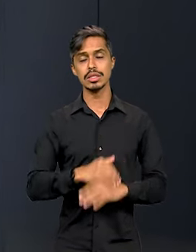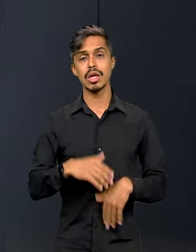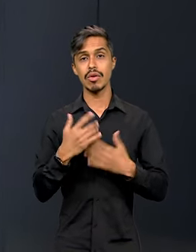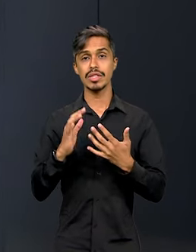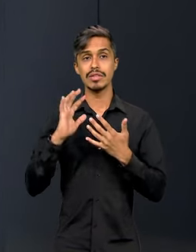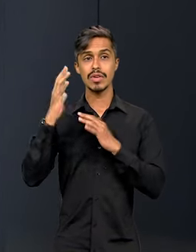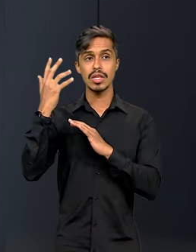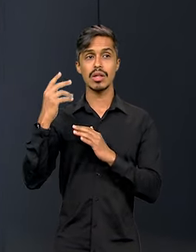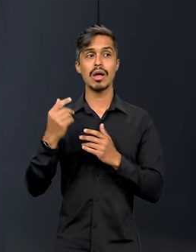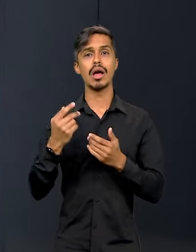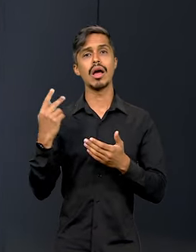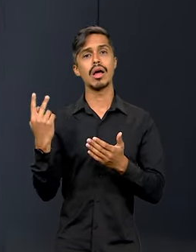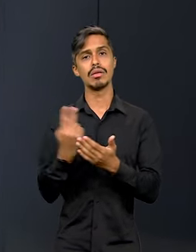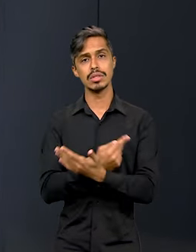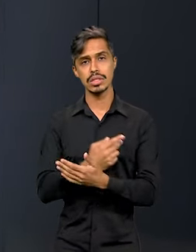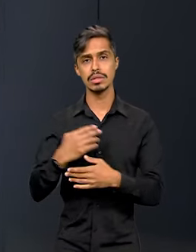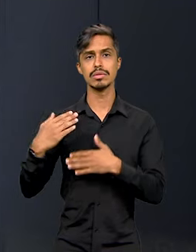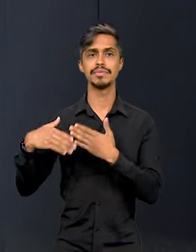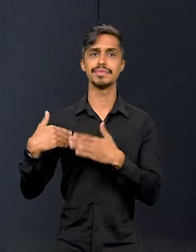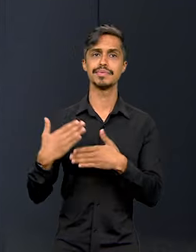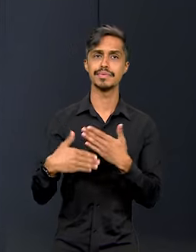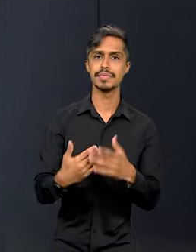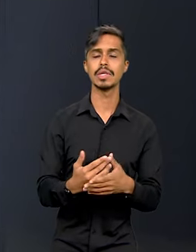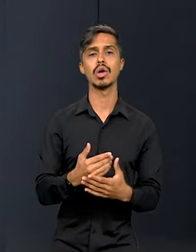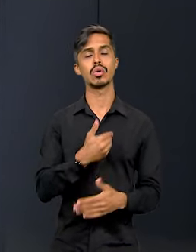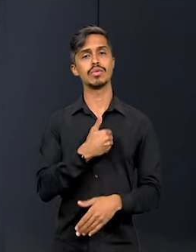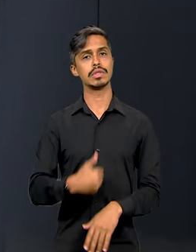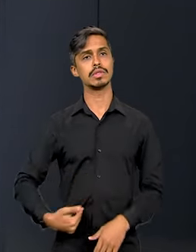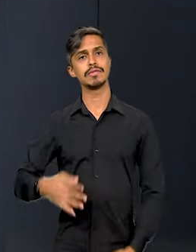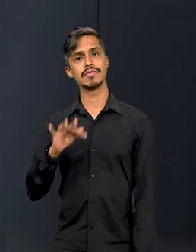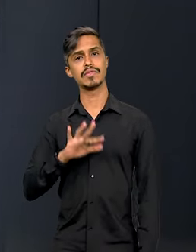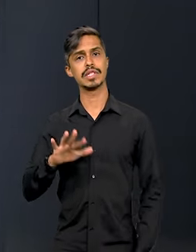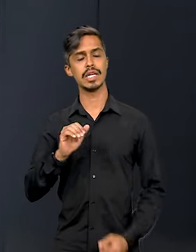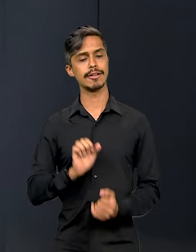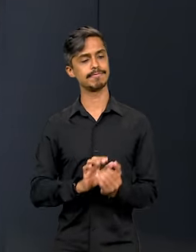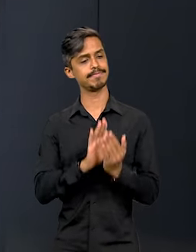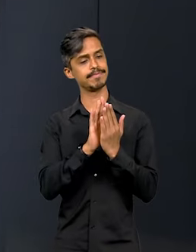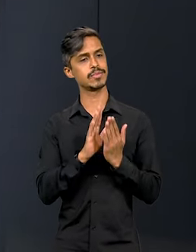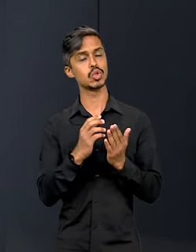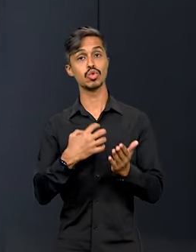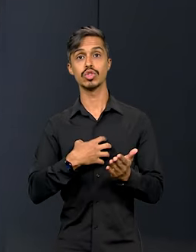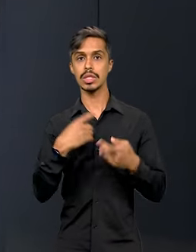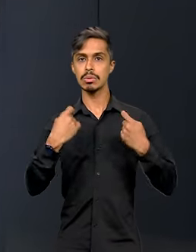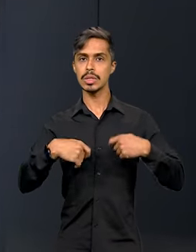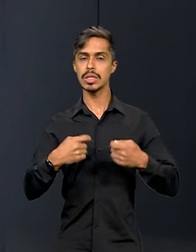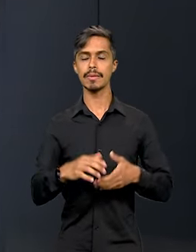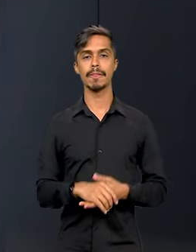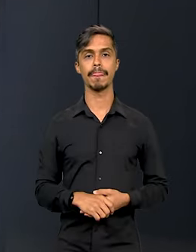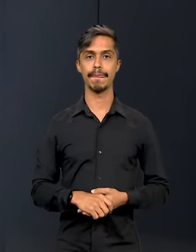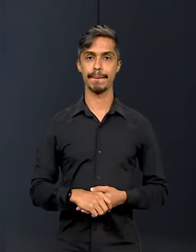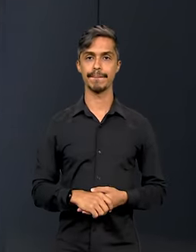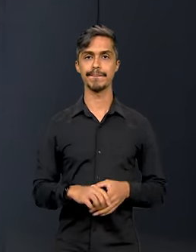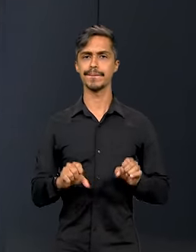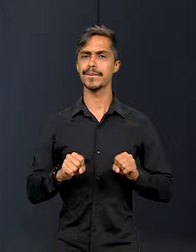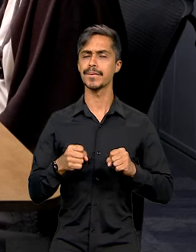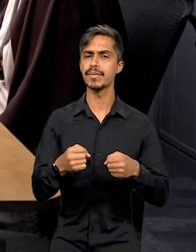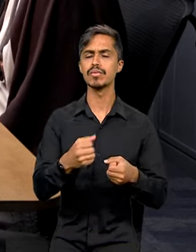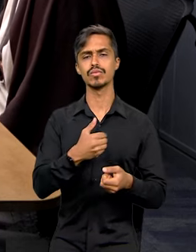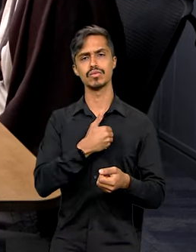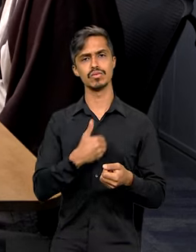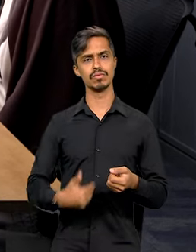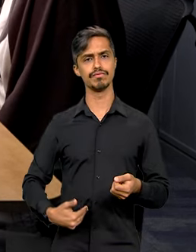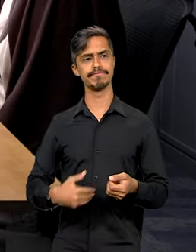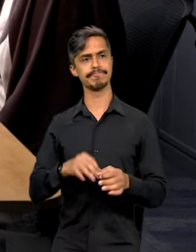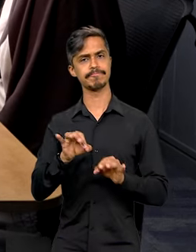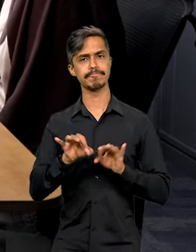fenômeno social vem sendo tratado pelo Governo Federal H da forma como ele precisa uma série de ações